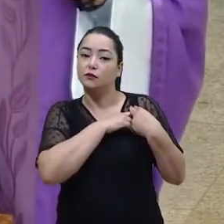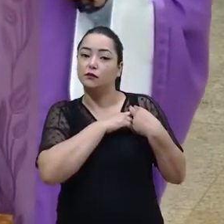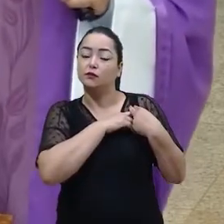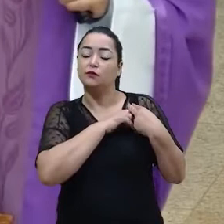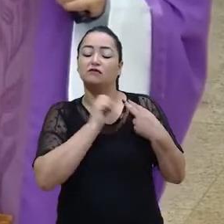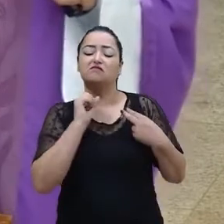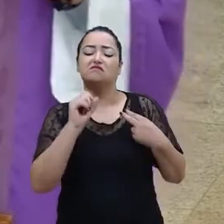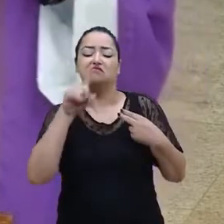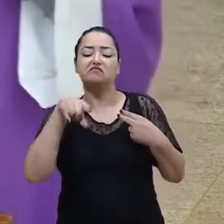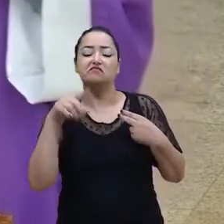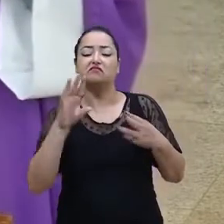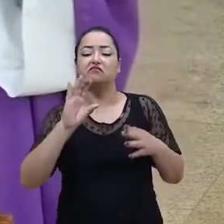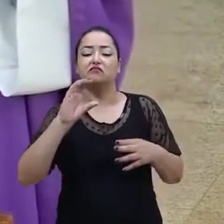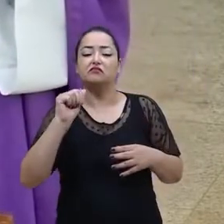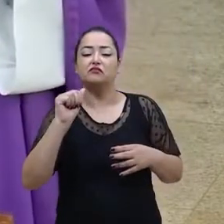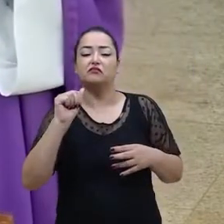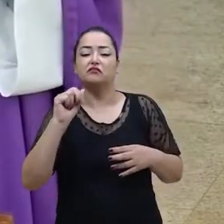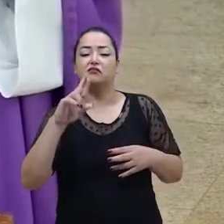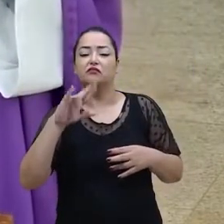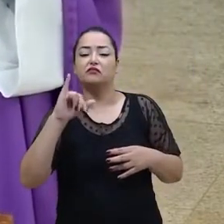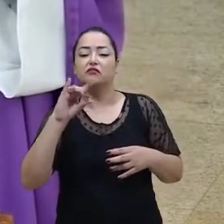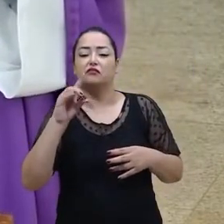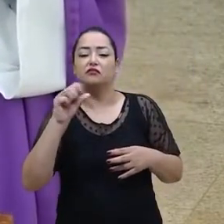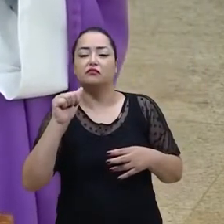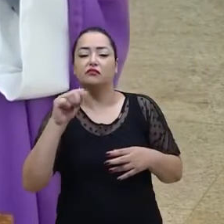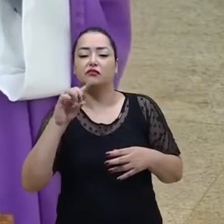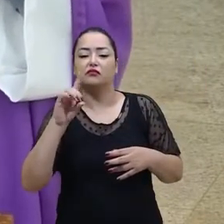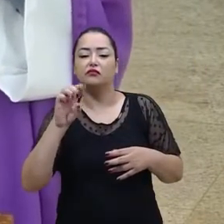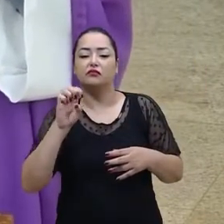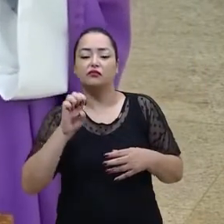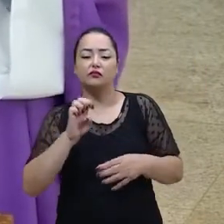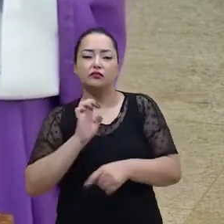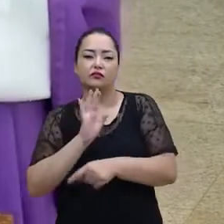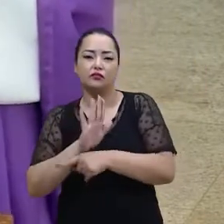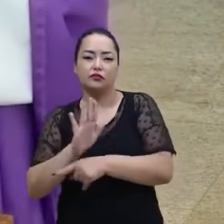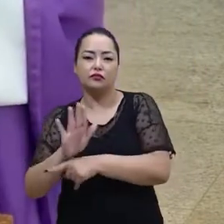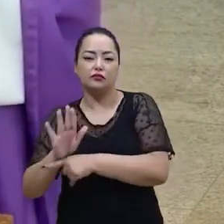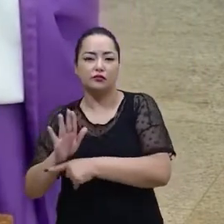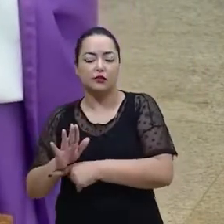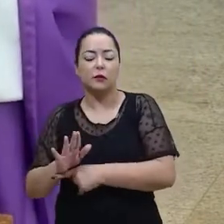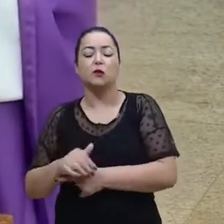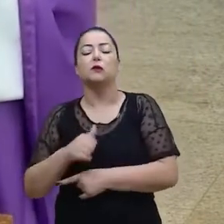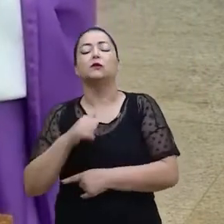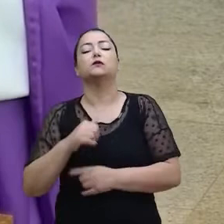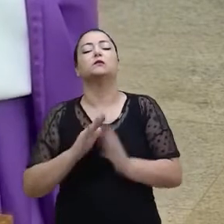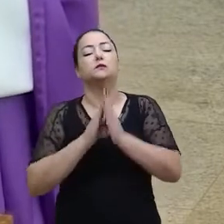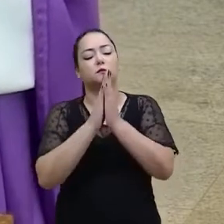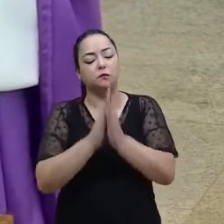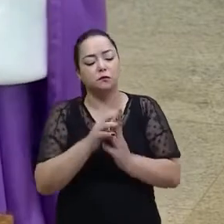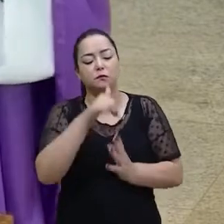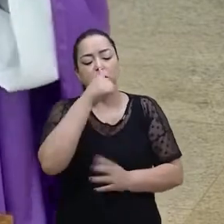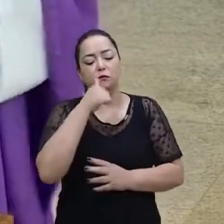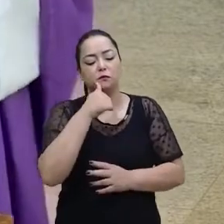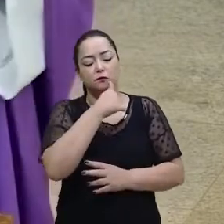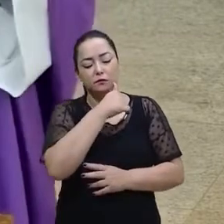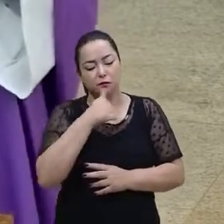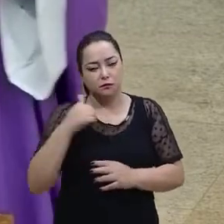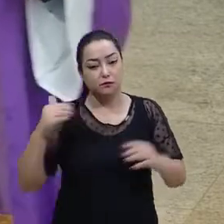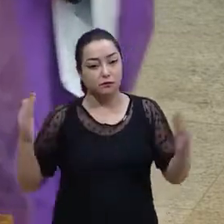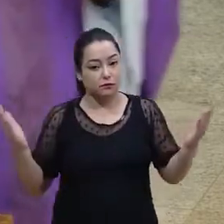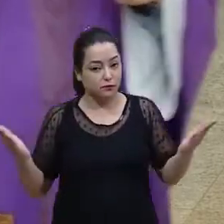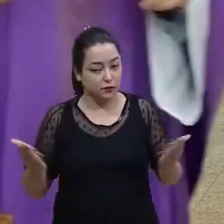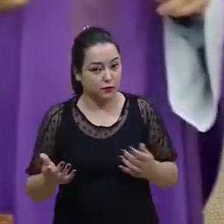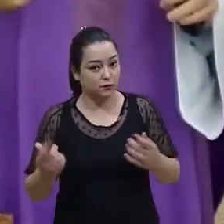e o que é caridade você resolver a sua vida de oração você jejum outra em contato consigo mesmo